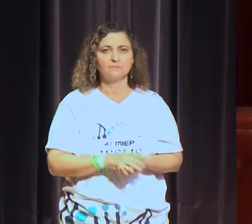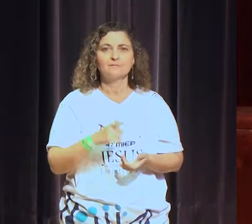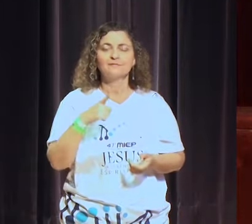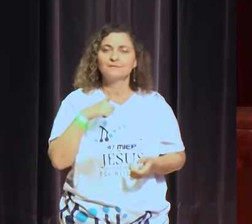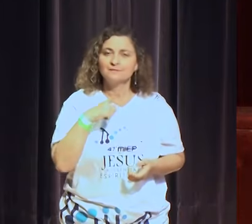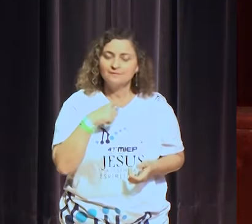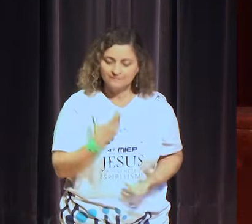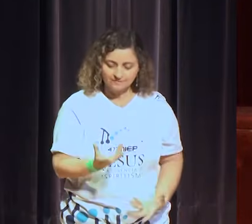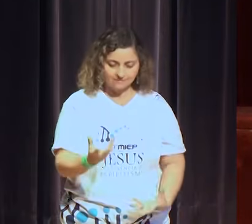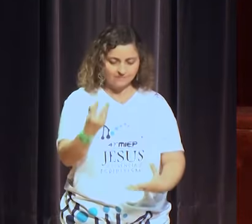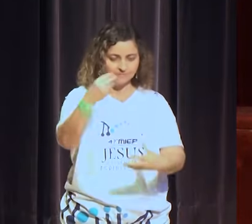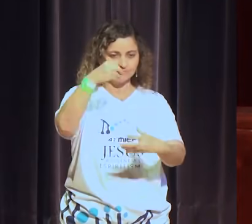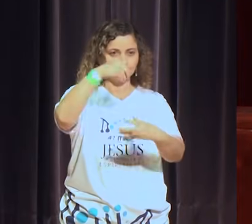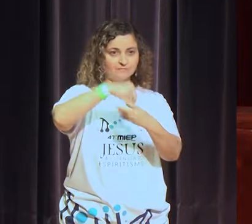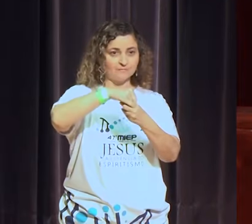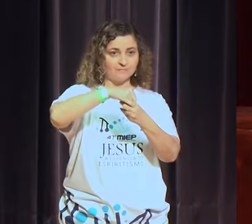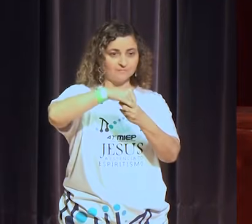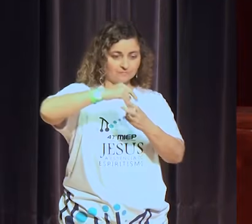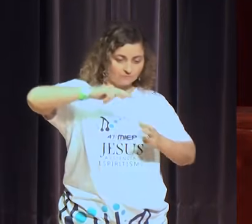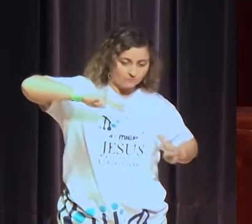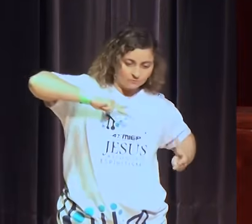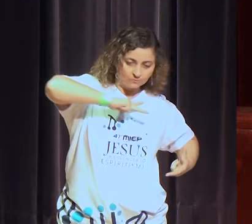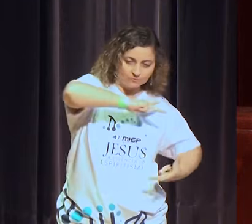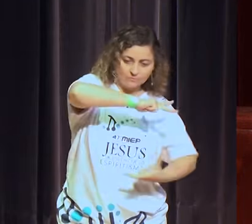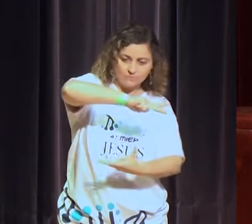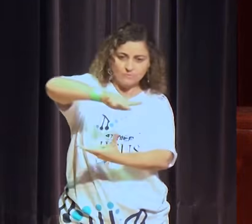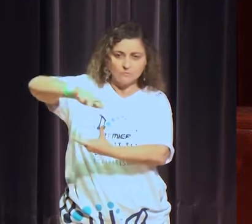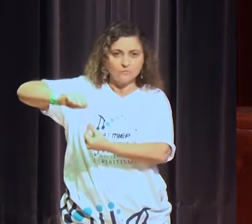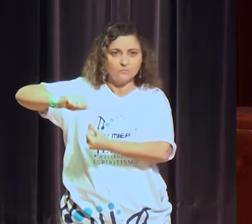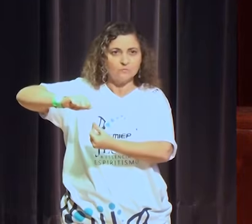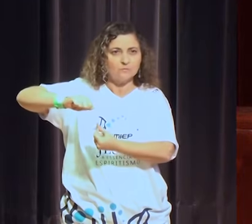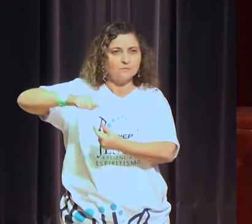solidariedade entre os mundos habitados.